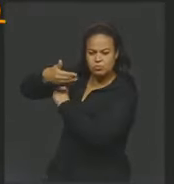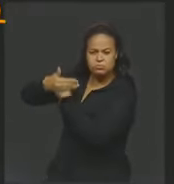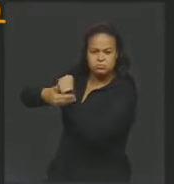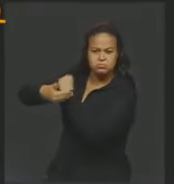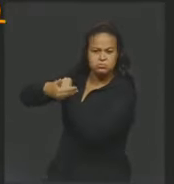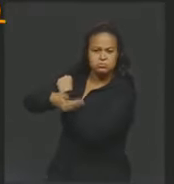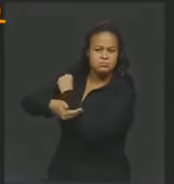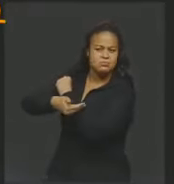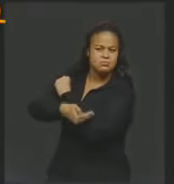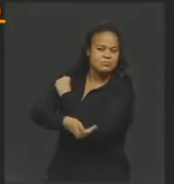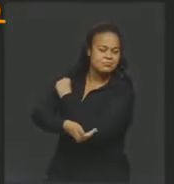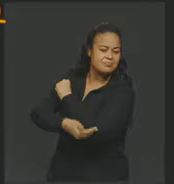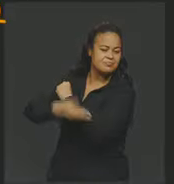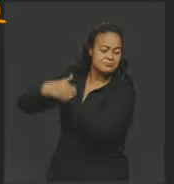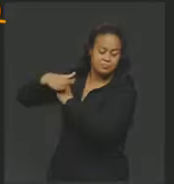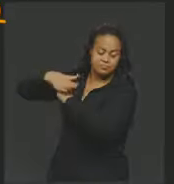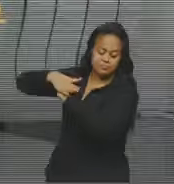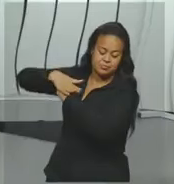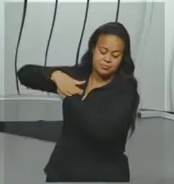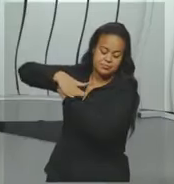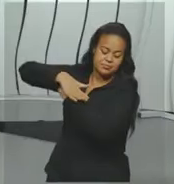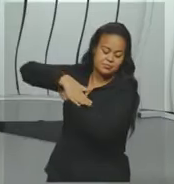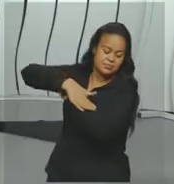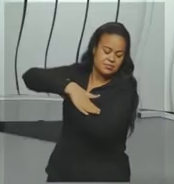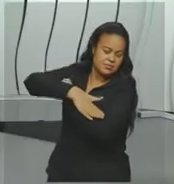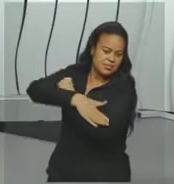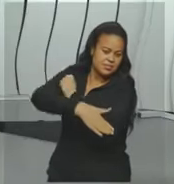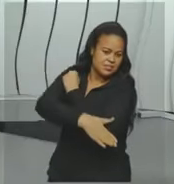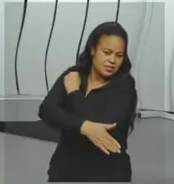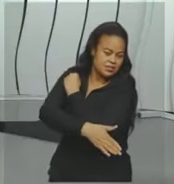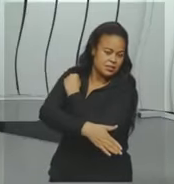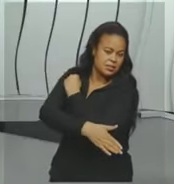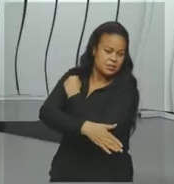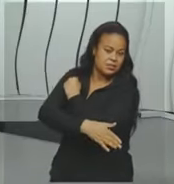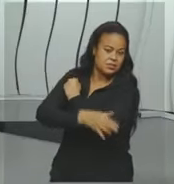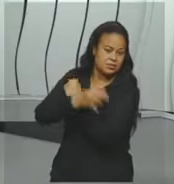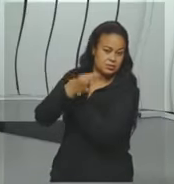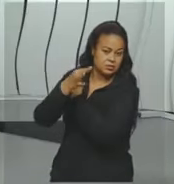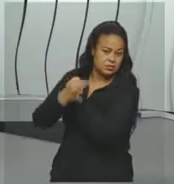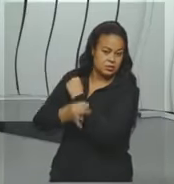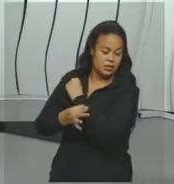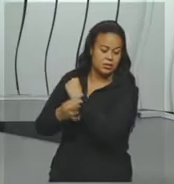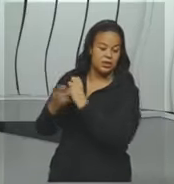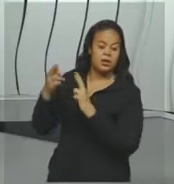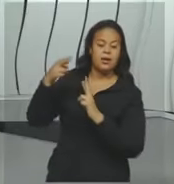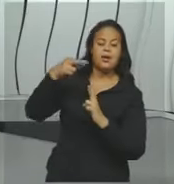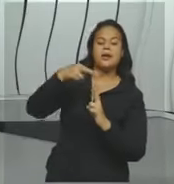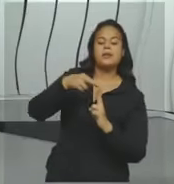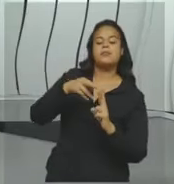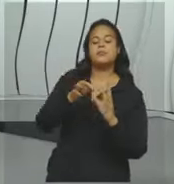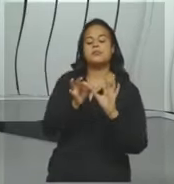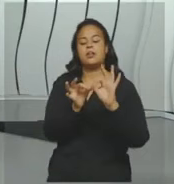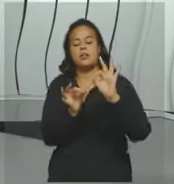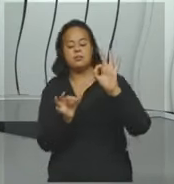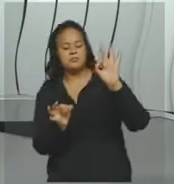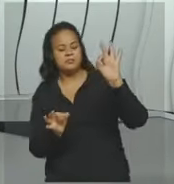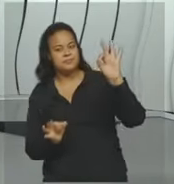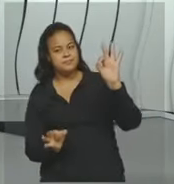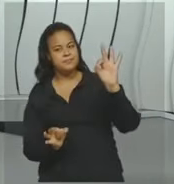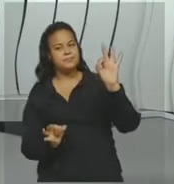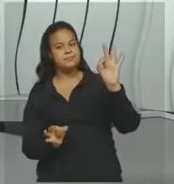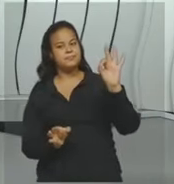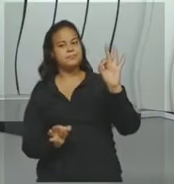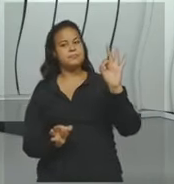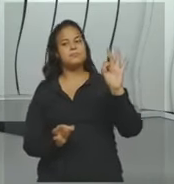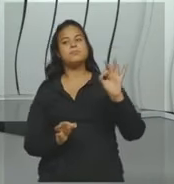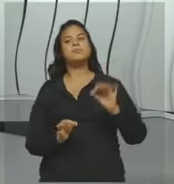inclinado, se você pensar em rampa, você está pensando num modelo bem adequado para representar o plano inclinado. Aqui